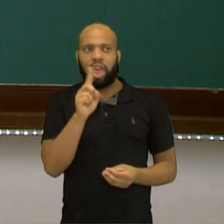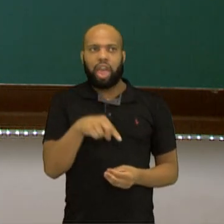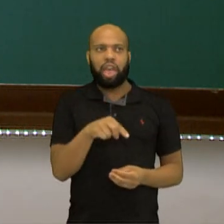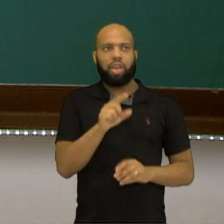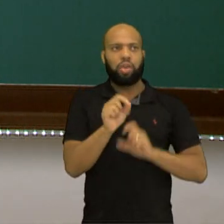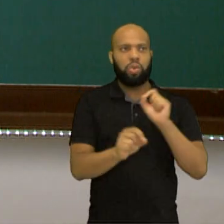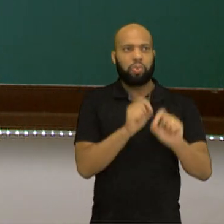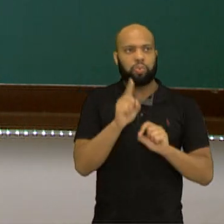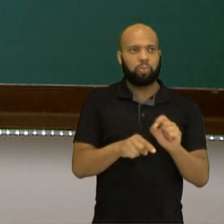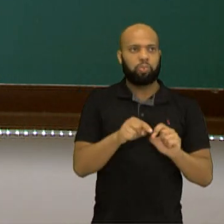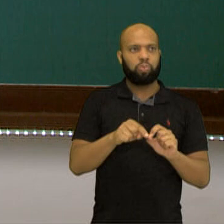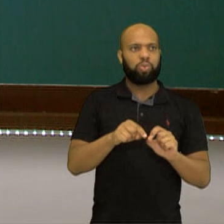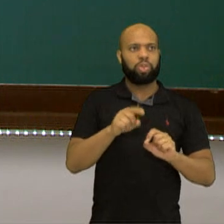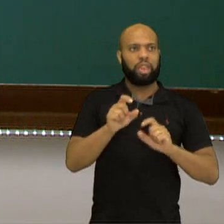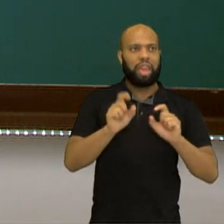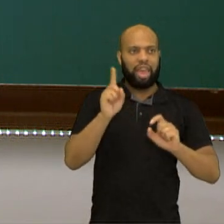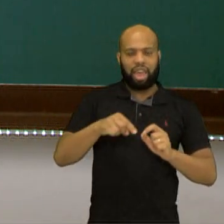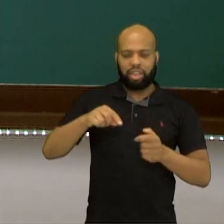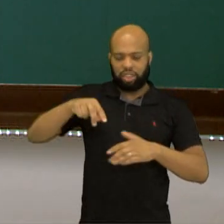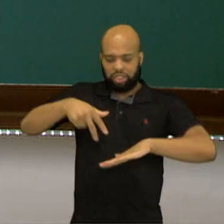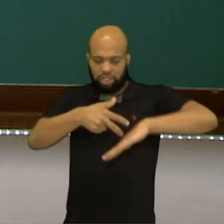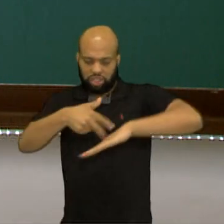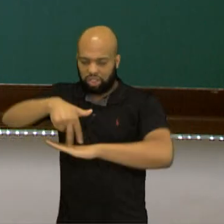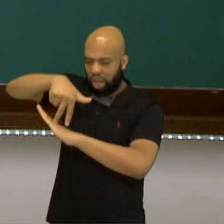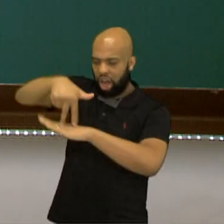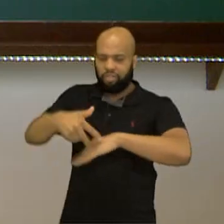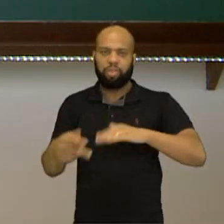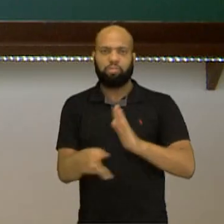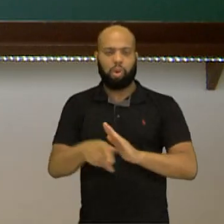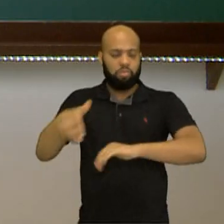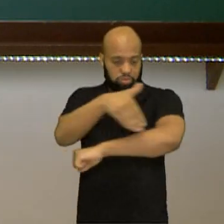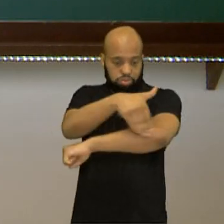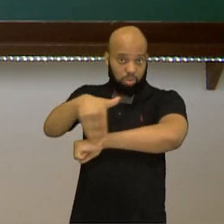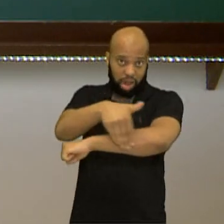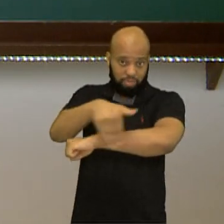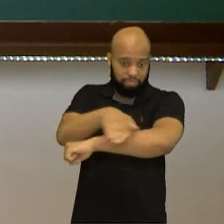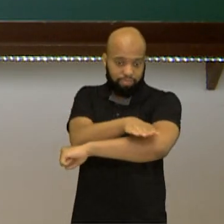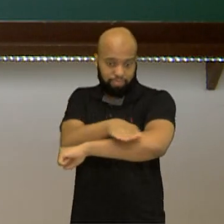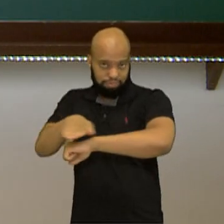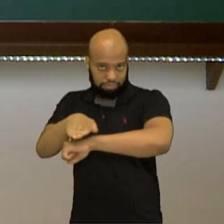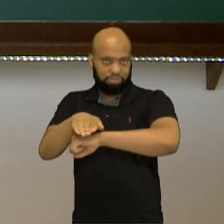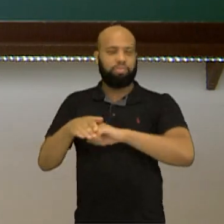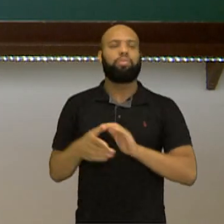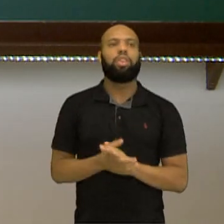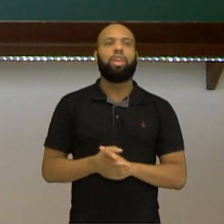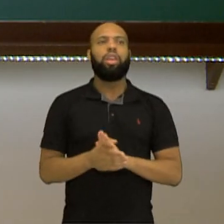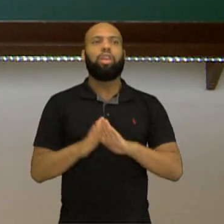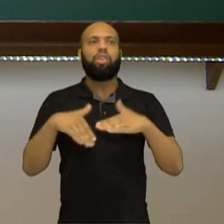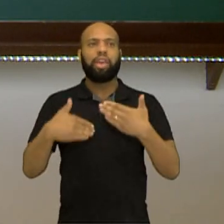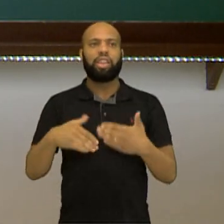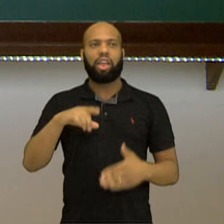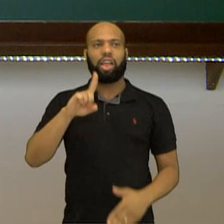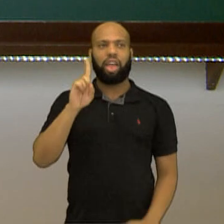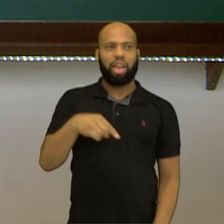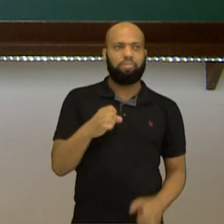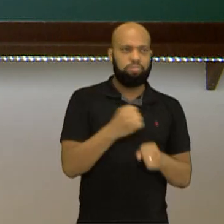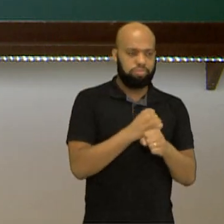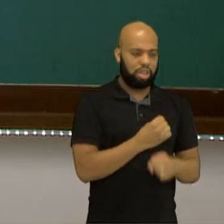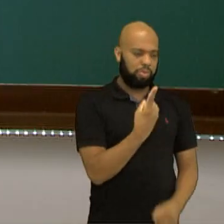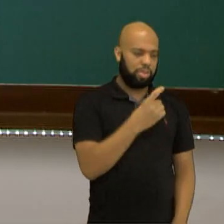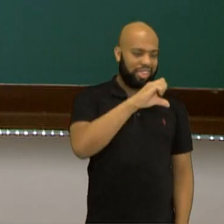chamado de sidewalk surfing, ou seja, o surf de calçada, tá? E aí, em 73,